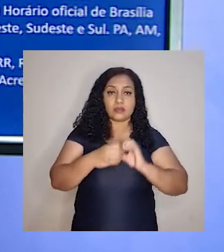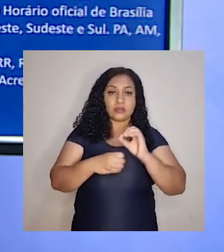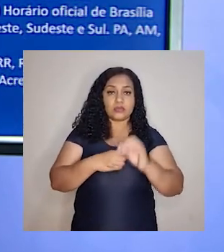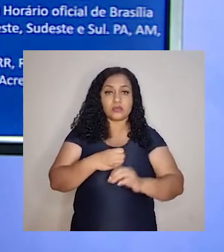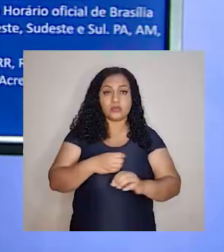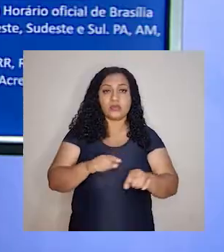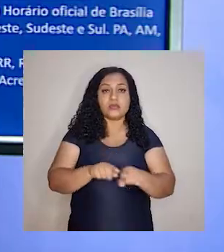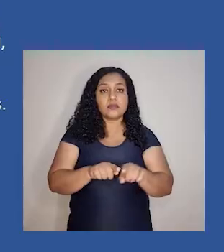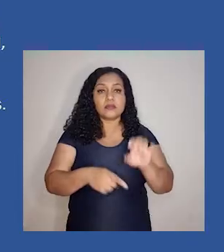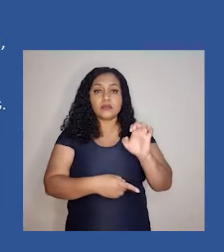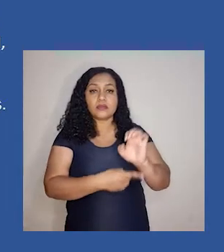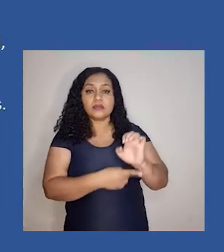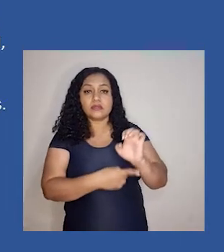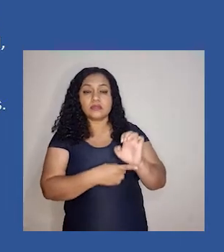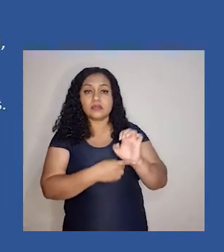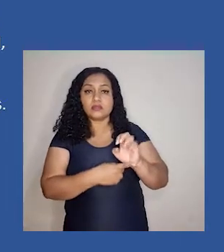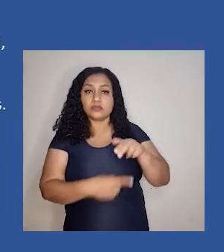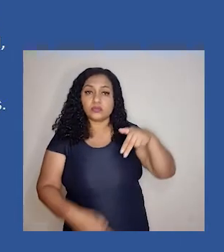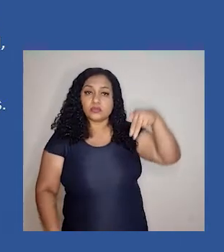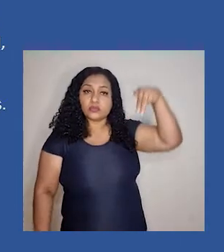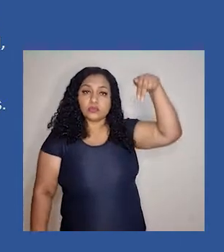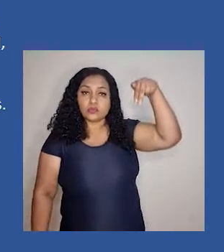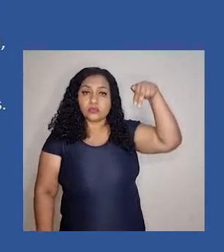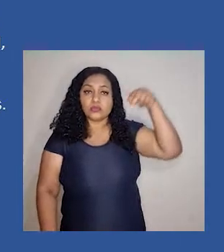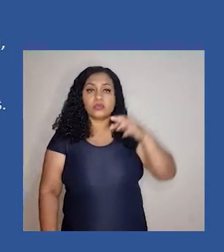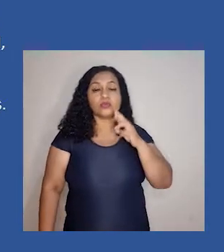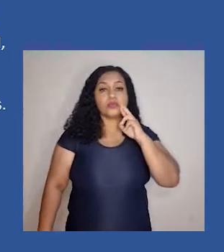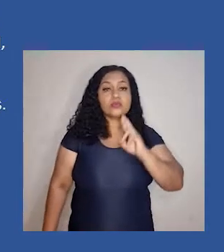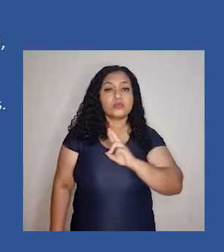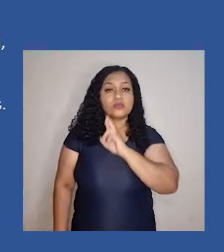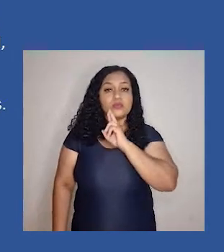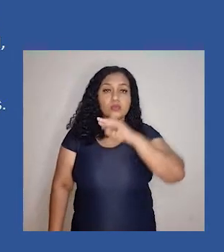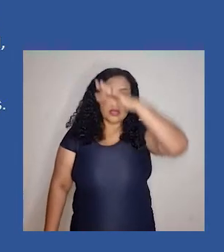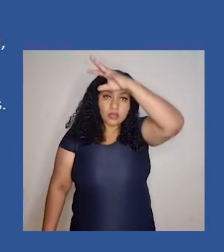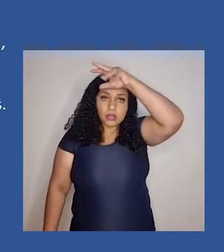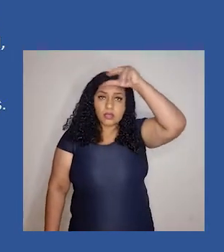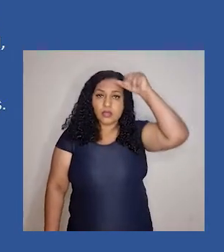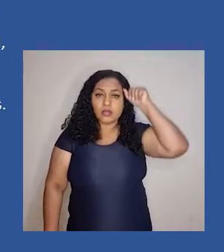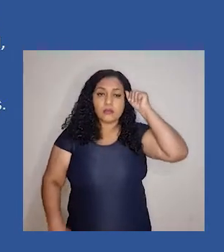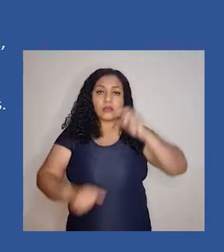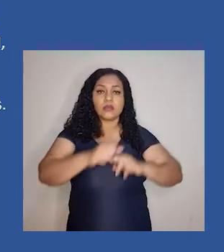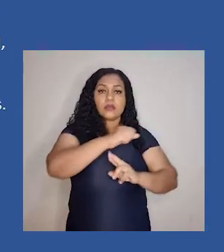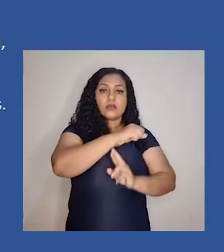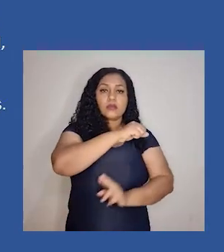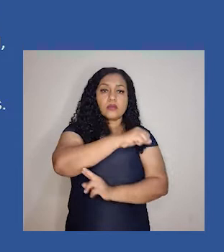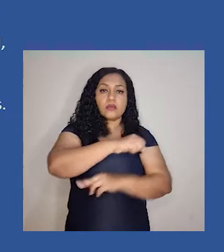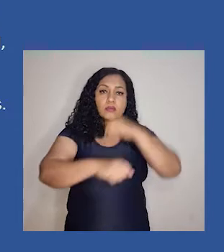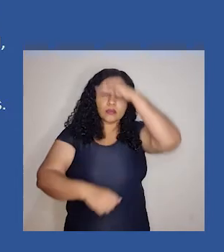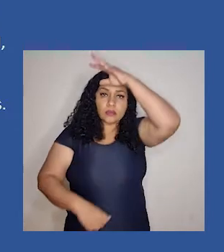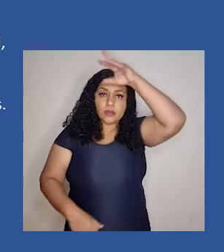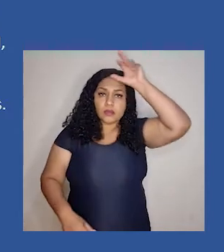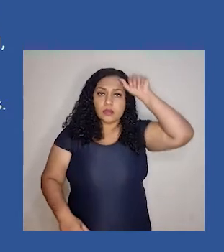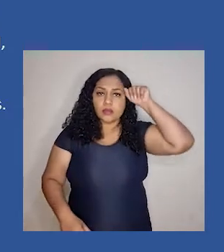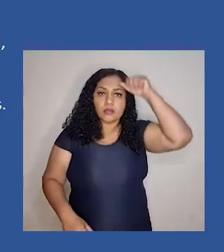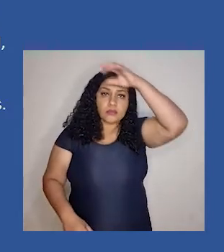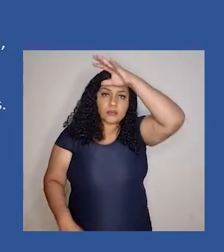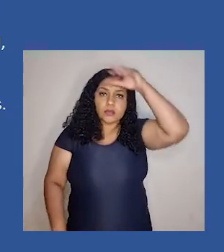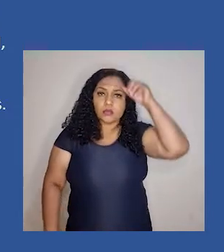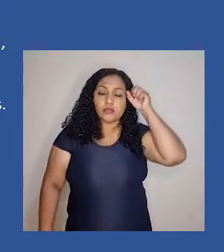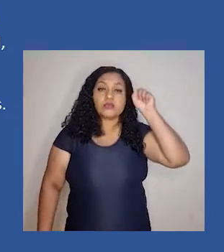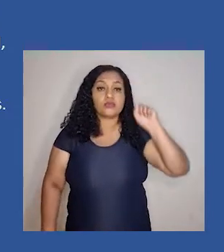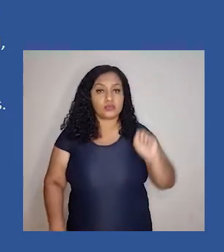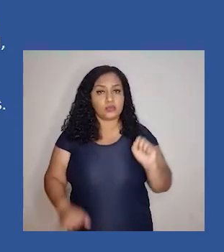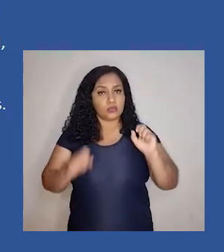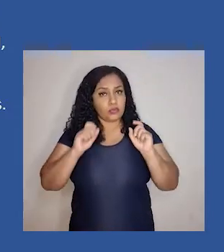e corresponde a esses estados mais do Norte era só Roraima Amazonas Rondônia Mato Grosso e Mato Grosso do